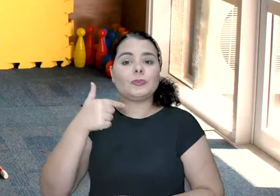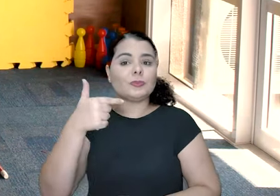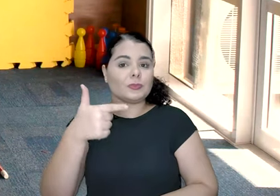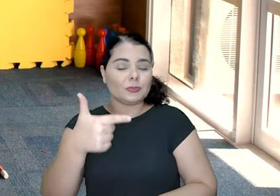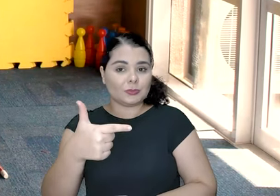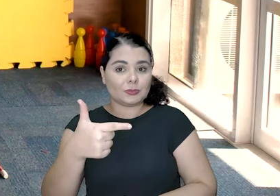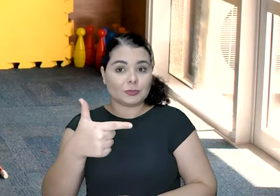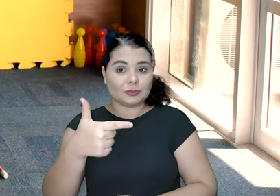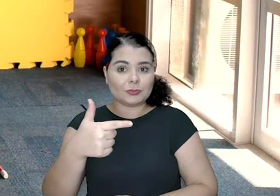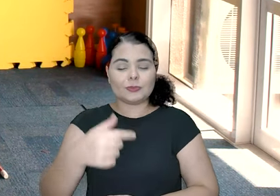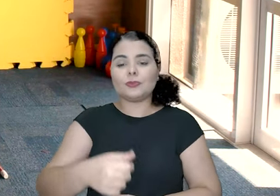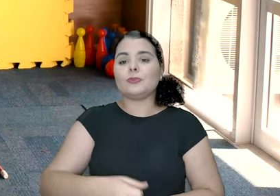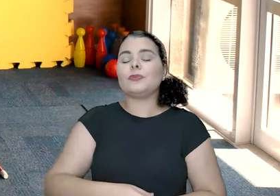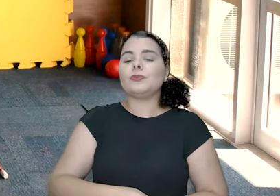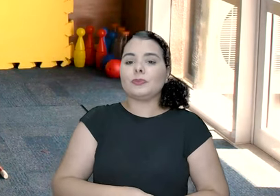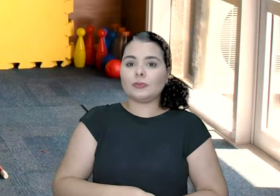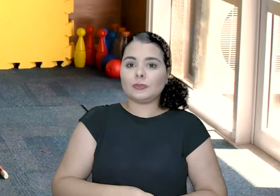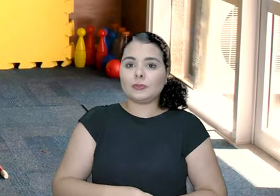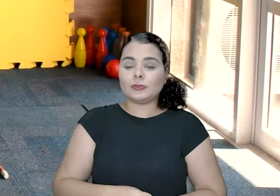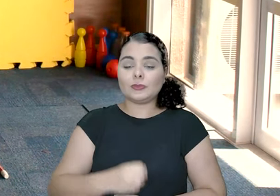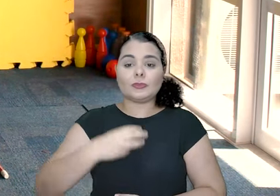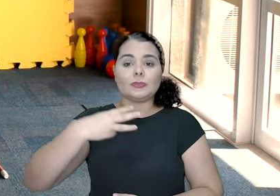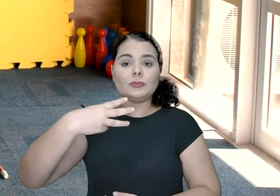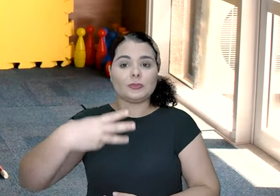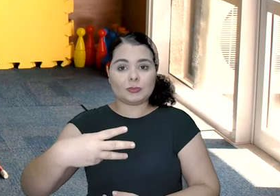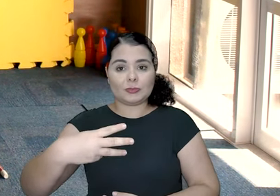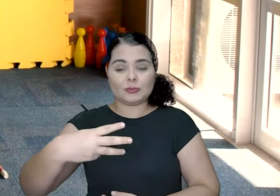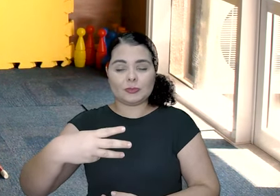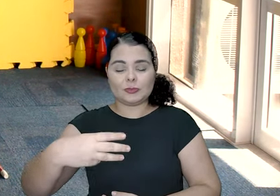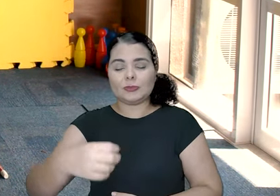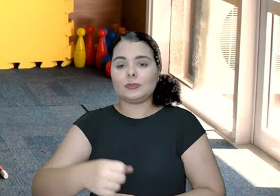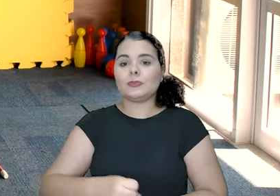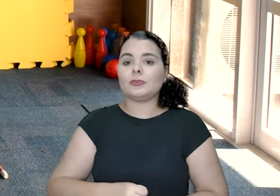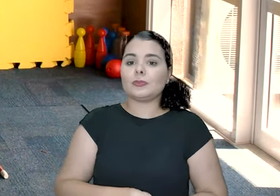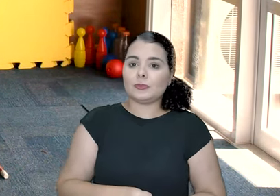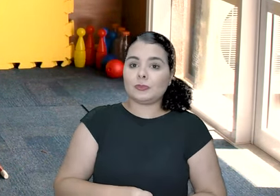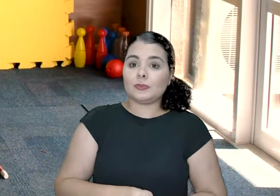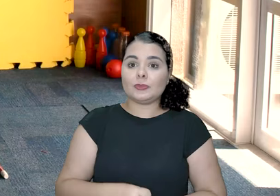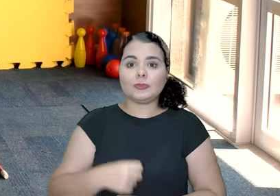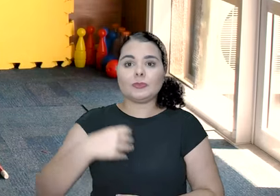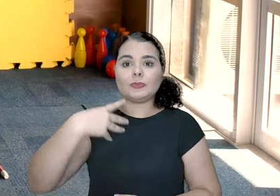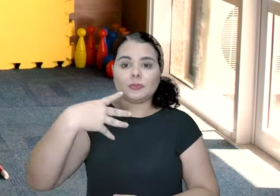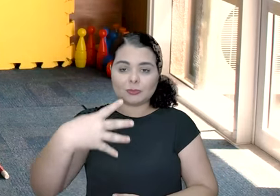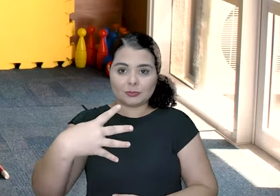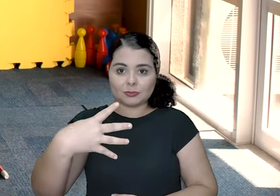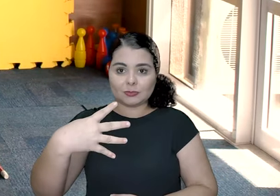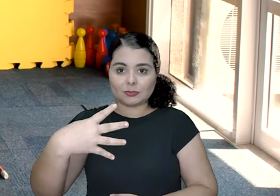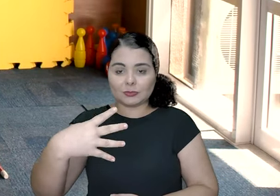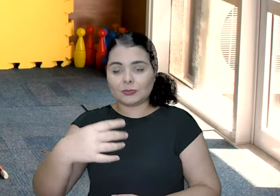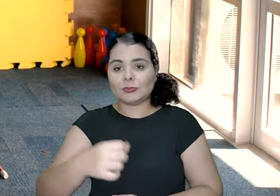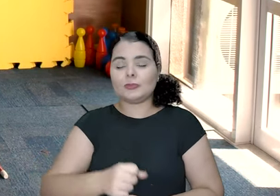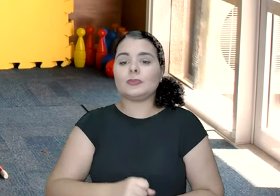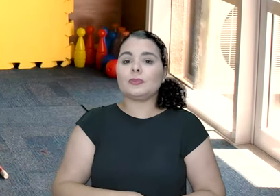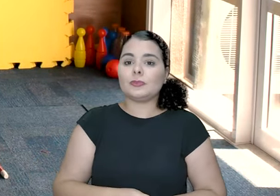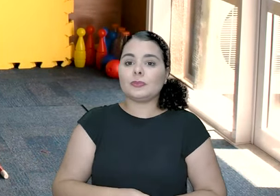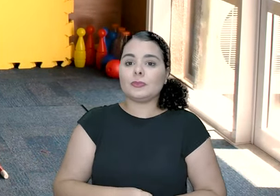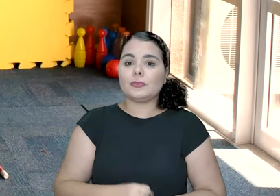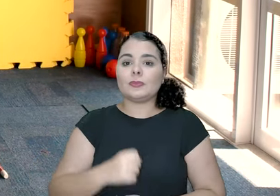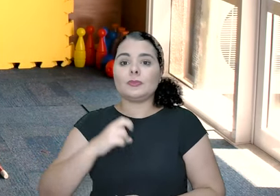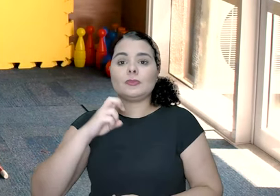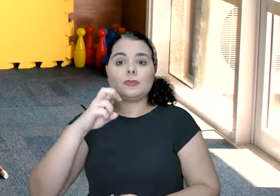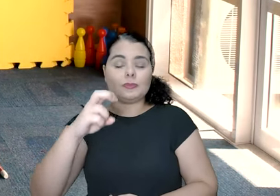desceu. 2, desceu. 3, desceu. 4,